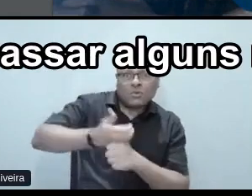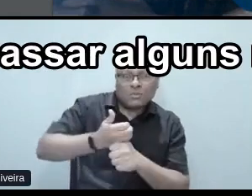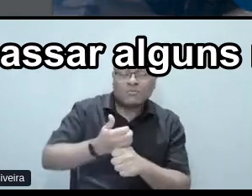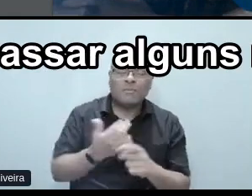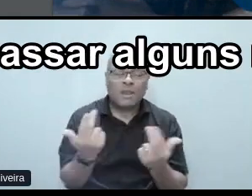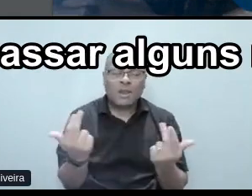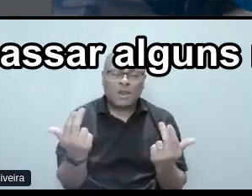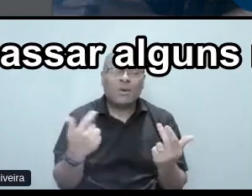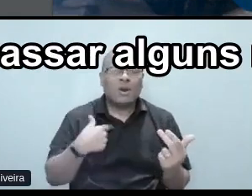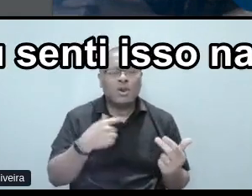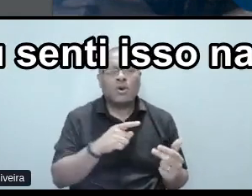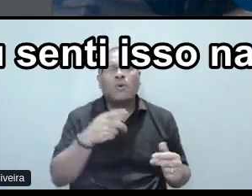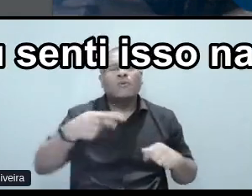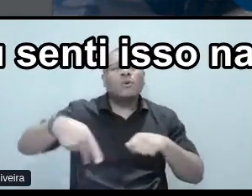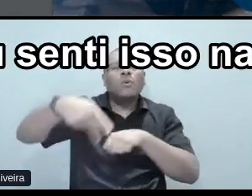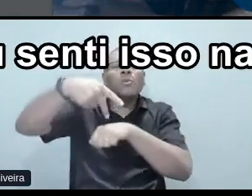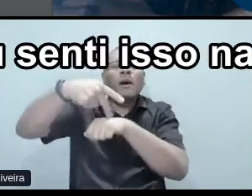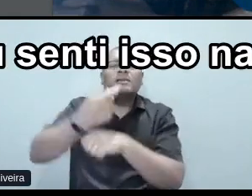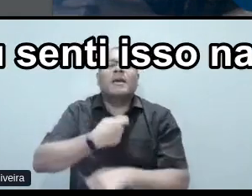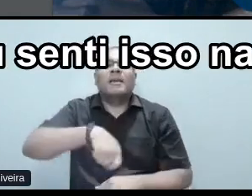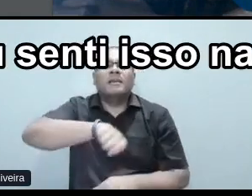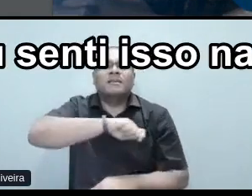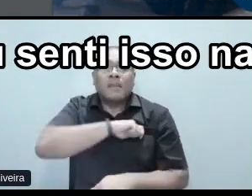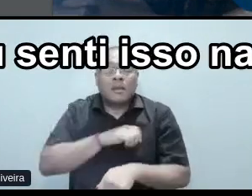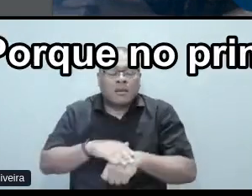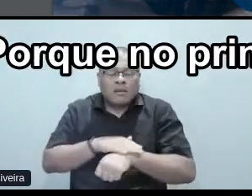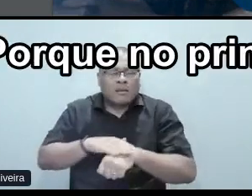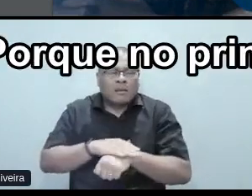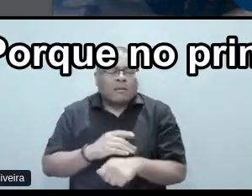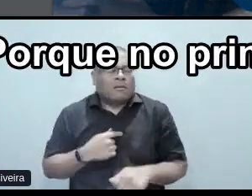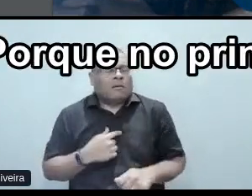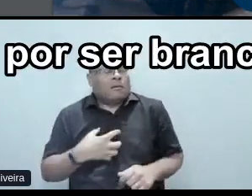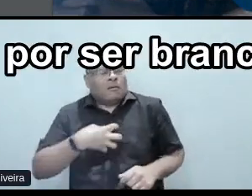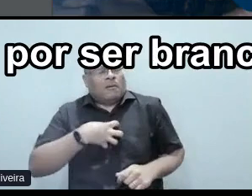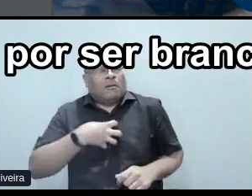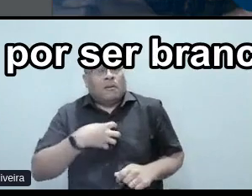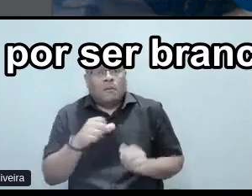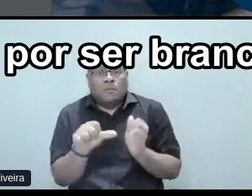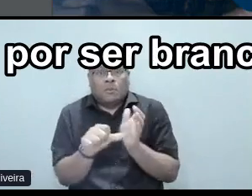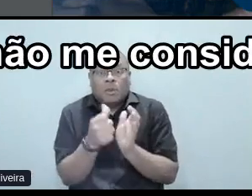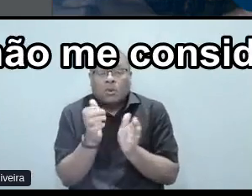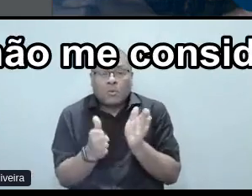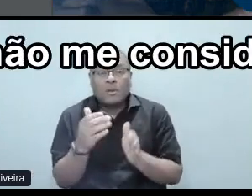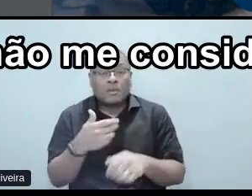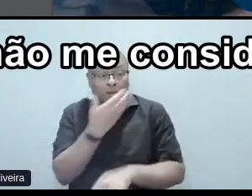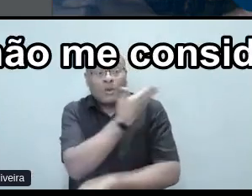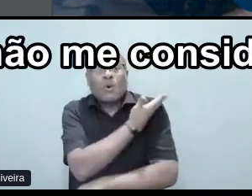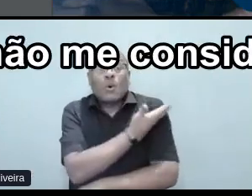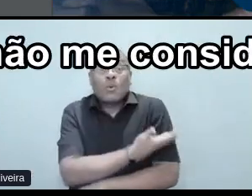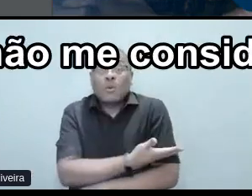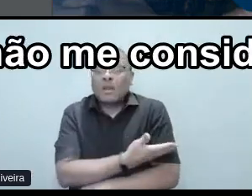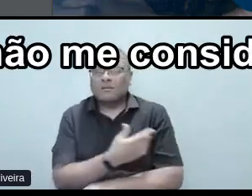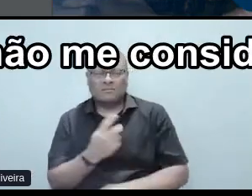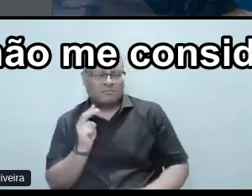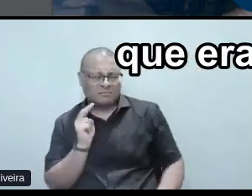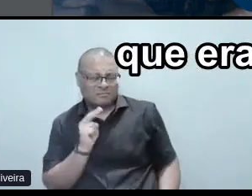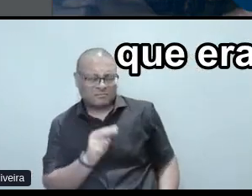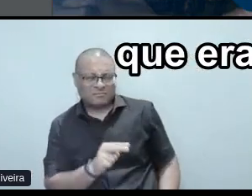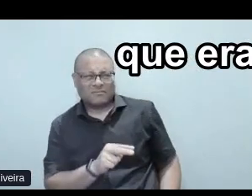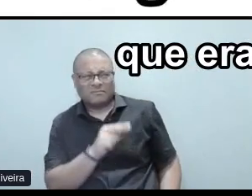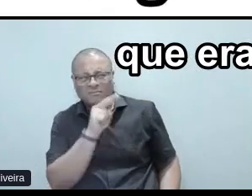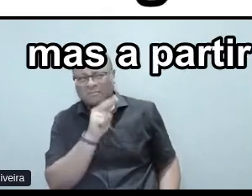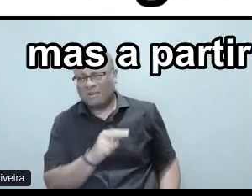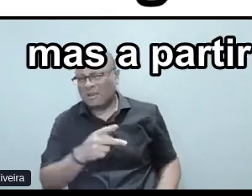passar alguns meses na Espanha e eu senti isso na pele também, né? Porque no primeiro momento, por ser branca e tudo mais, eles não me consideravam uma pessoa que era